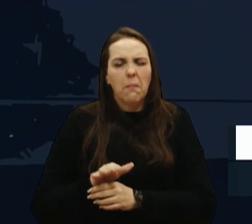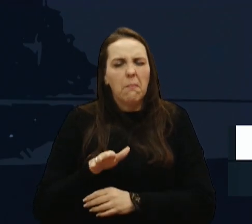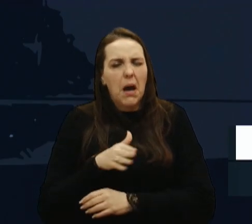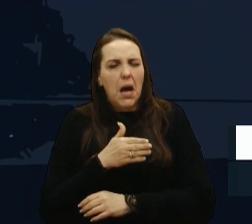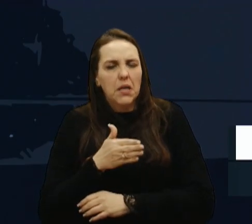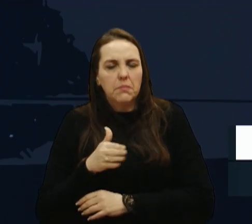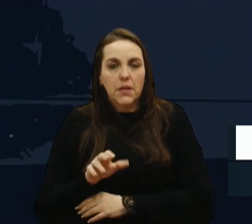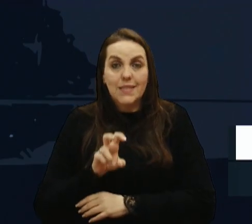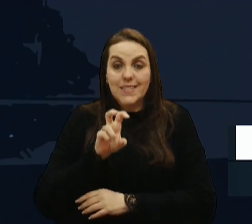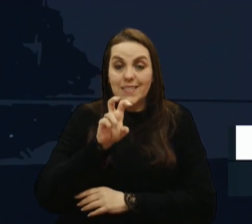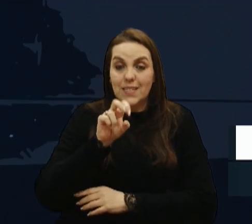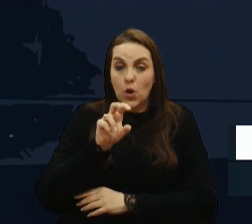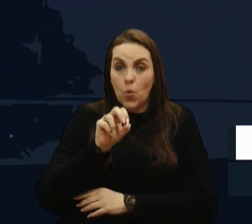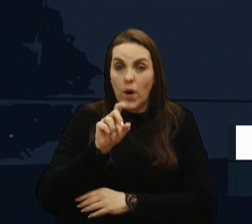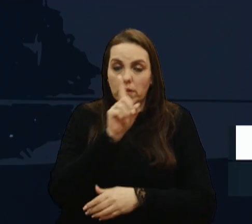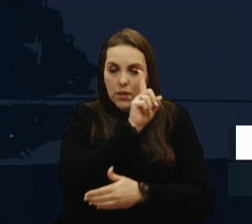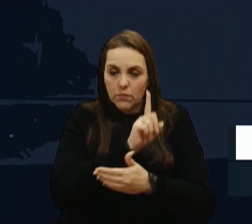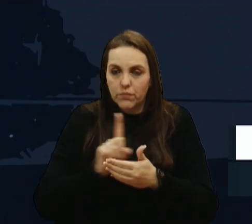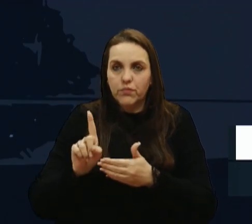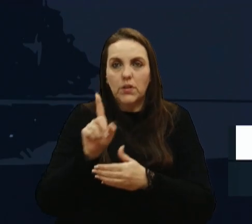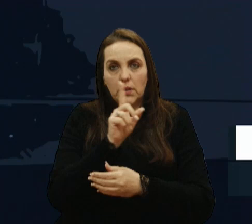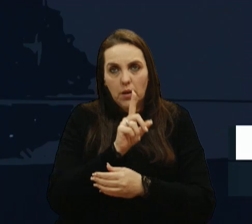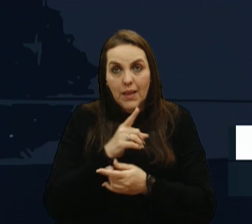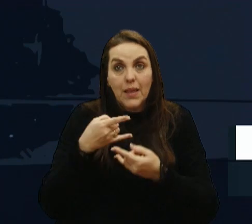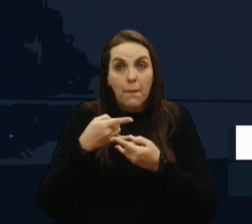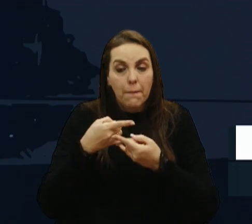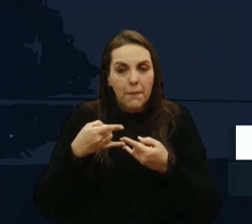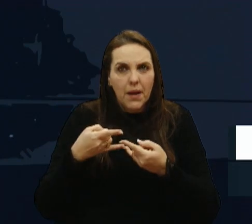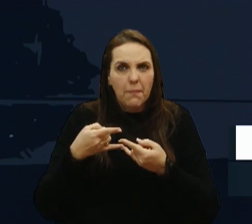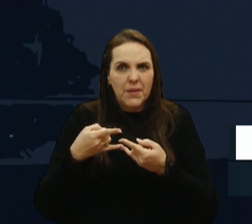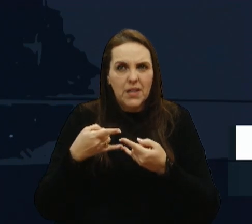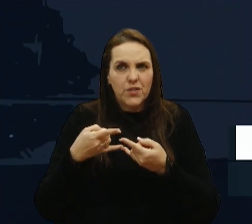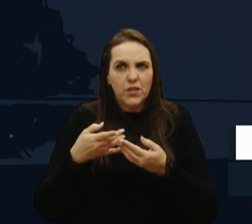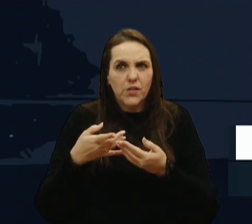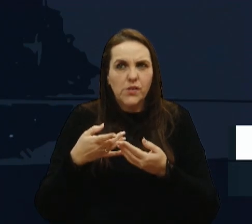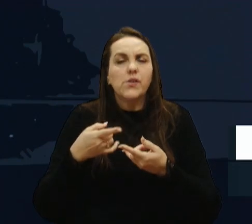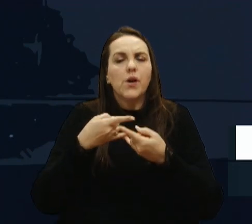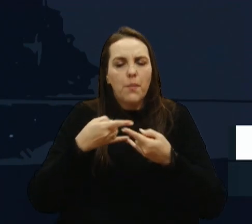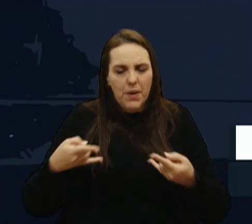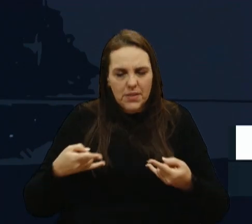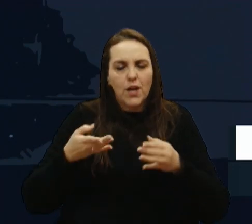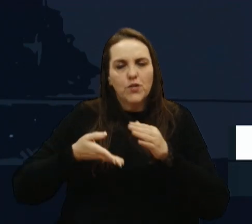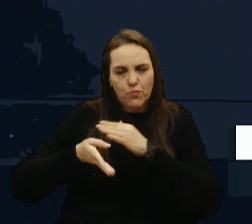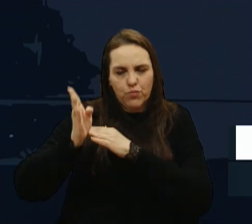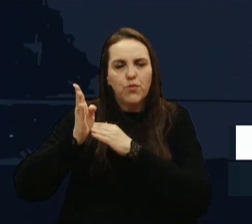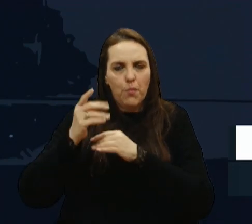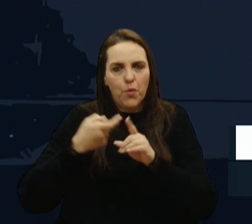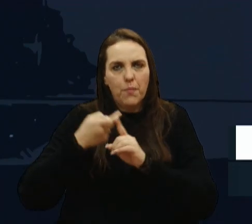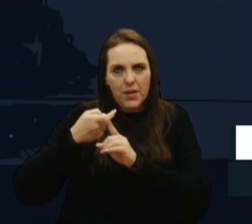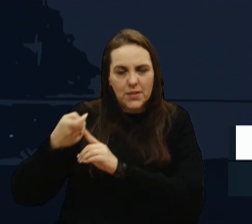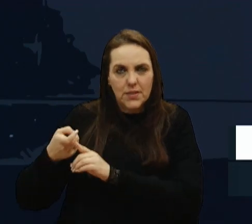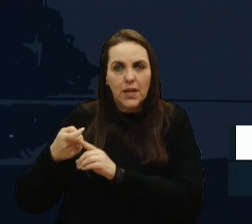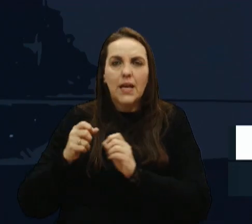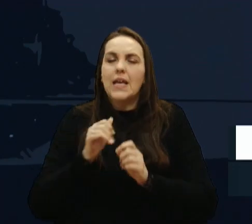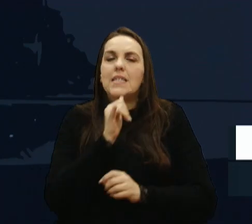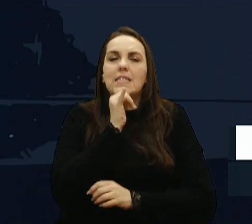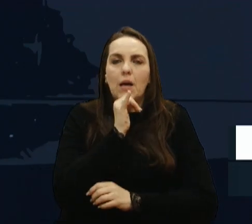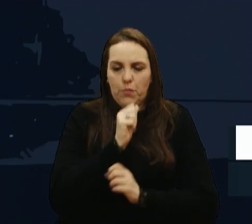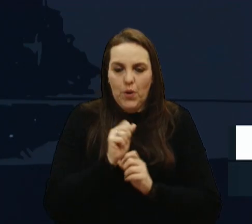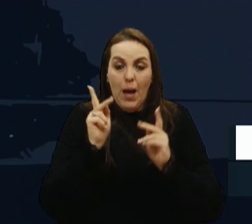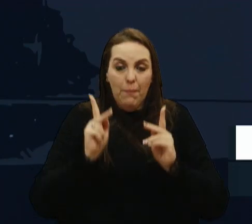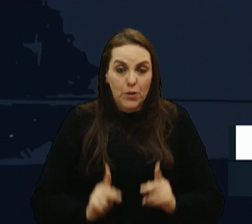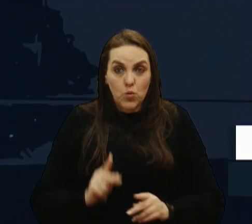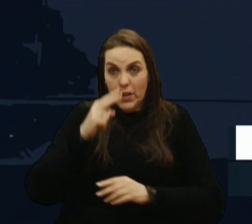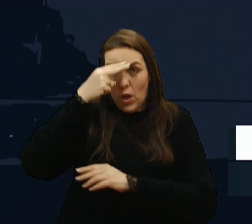menos 50 passagens por mês são dadas nessas abordagens. O cara é de Uruguaiana. O que tu